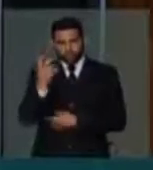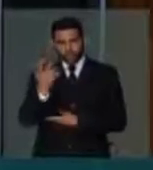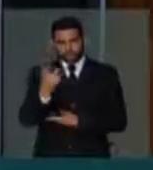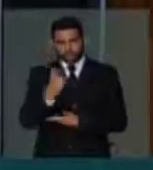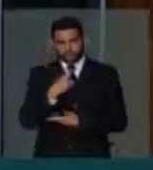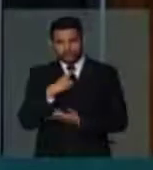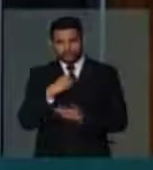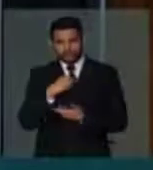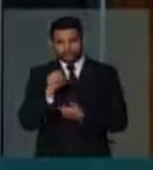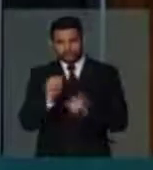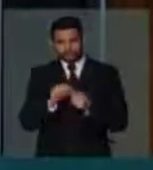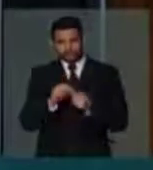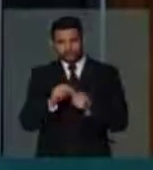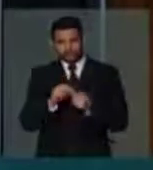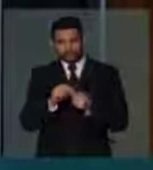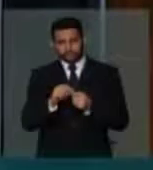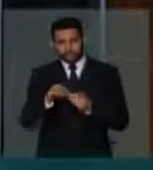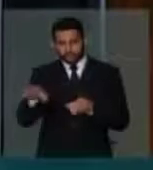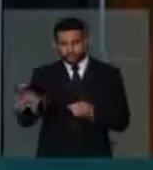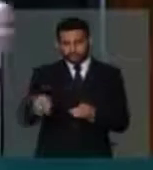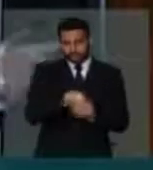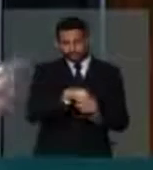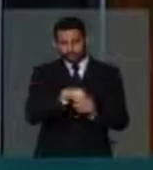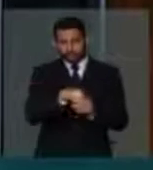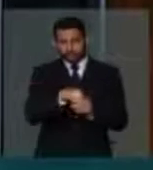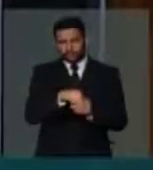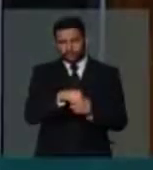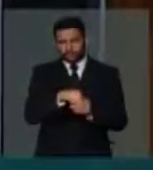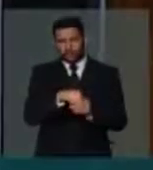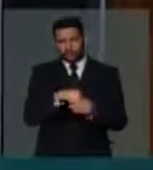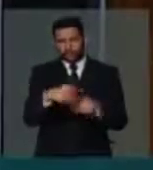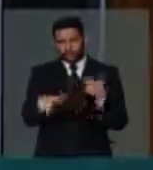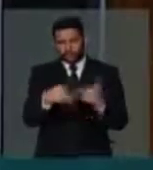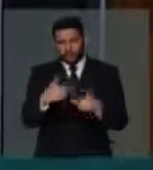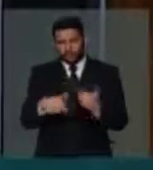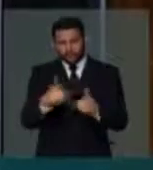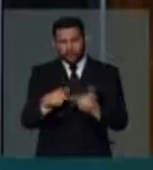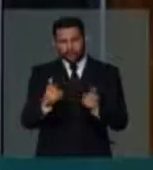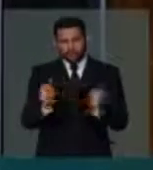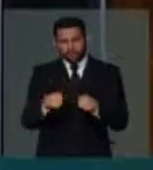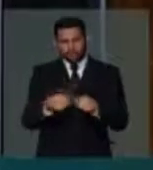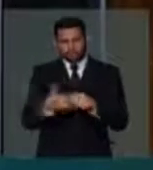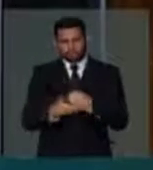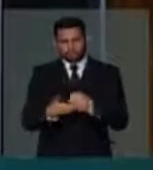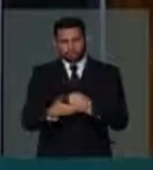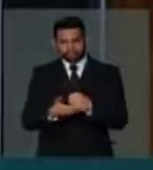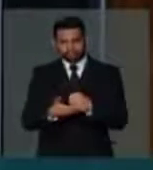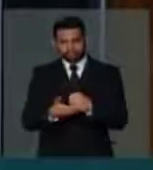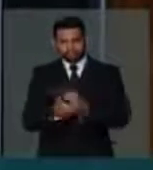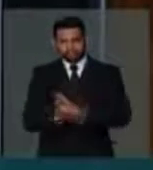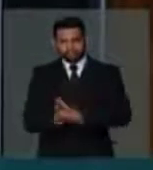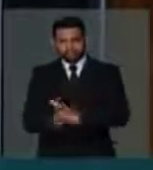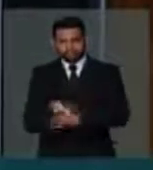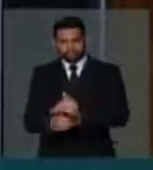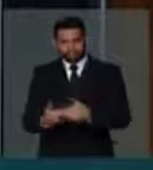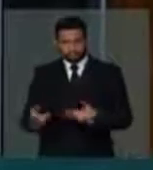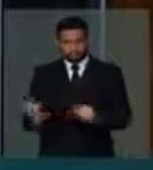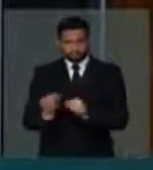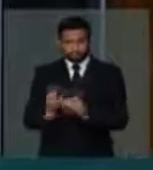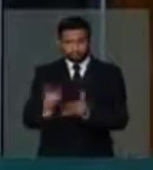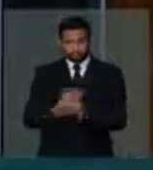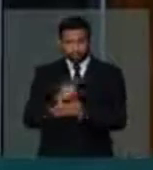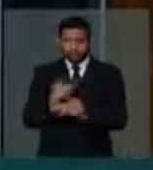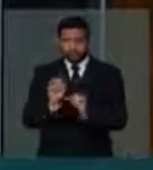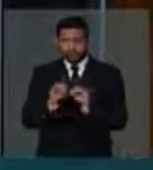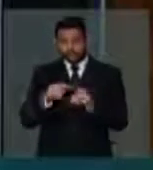que fossem integrados ao mercado de trabalho numa condição subalterna. E assim